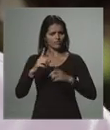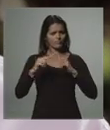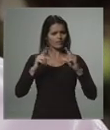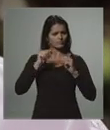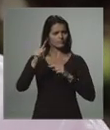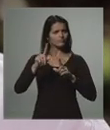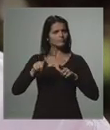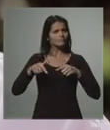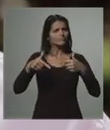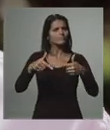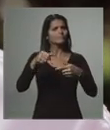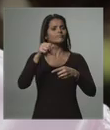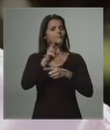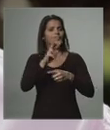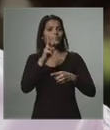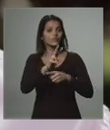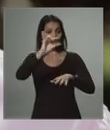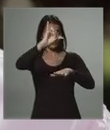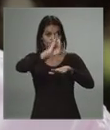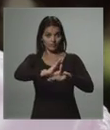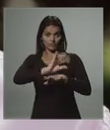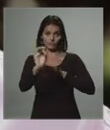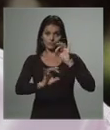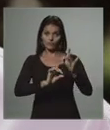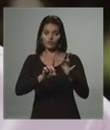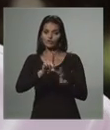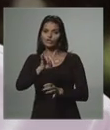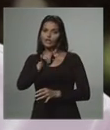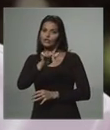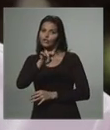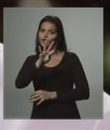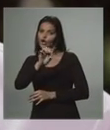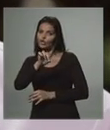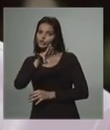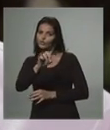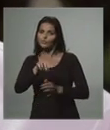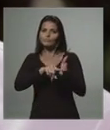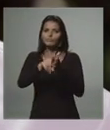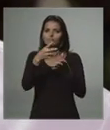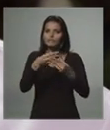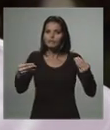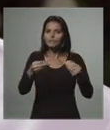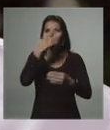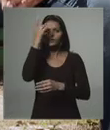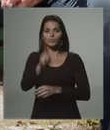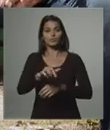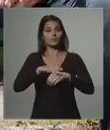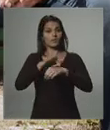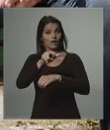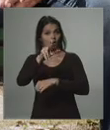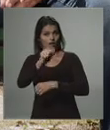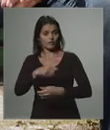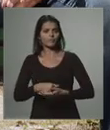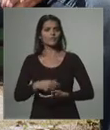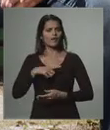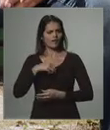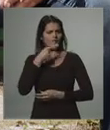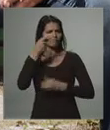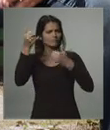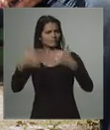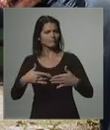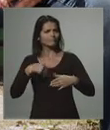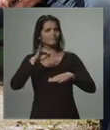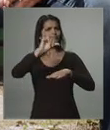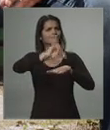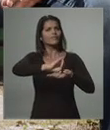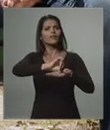em Brasília um centro especializado em diagnóstico e tratamento para pessoas com doenças raras. Você está falando, né, em criar um